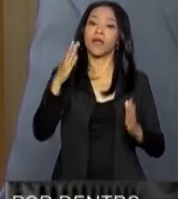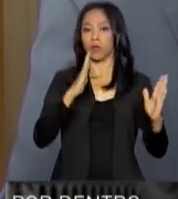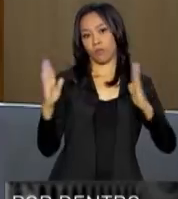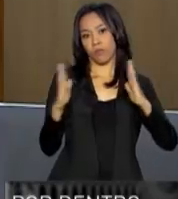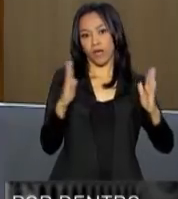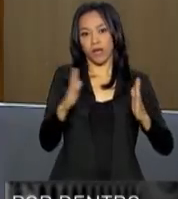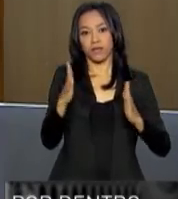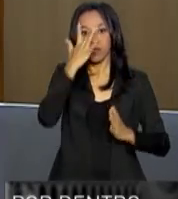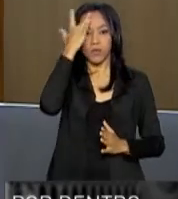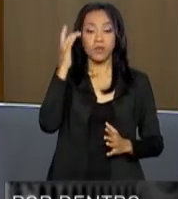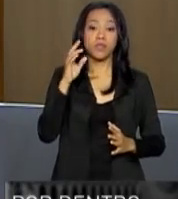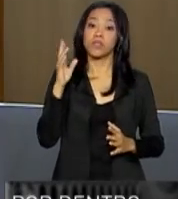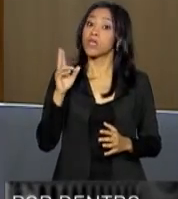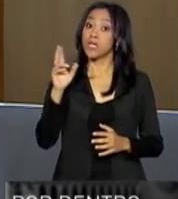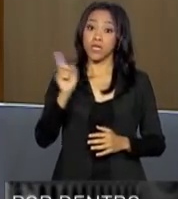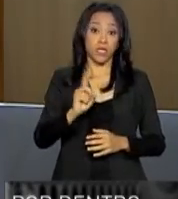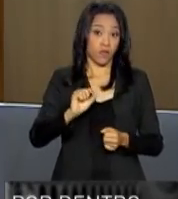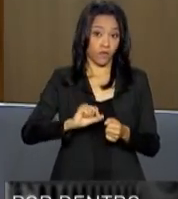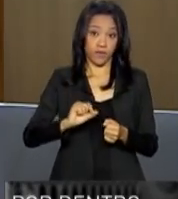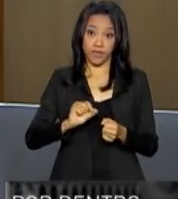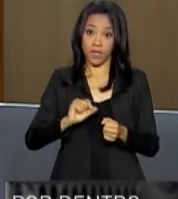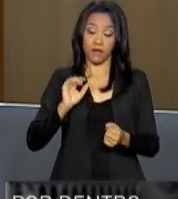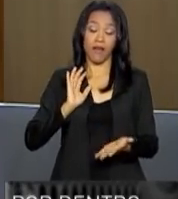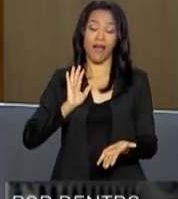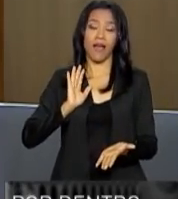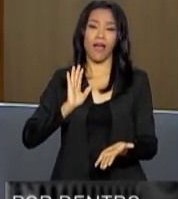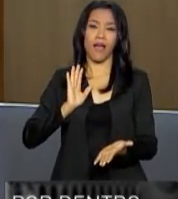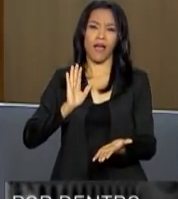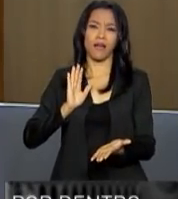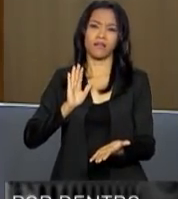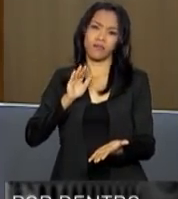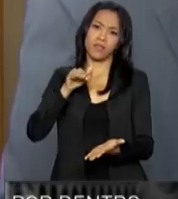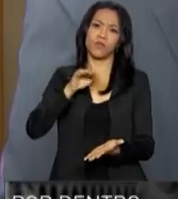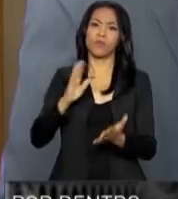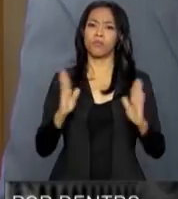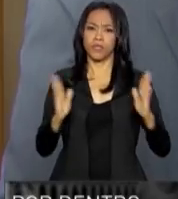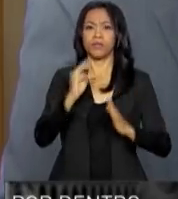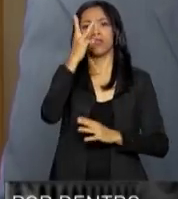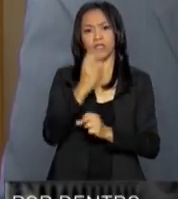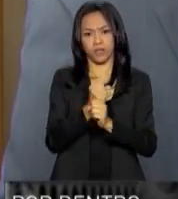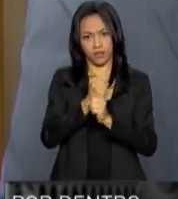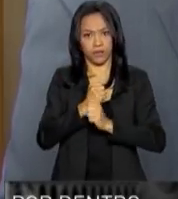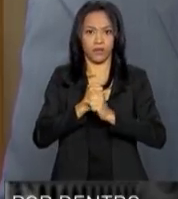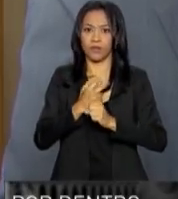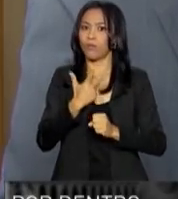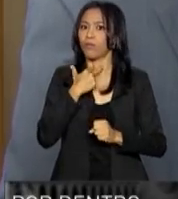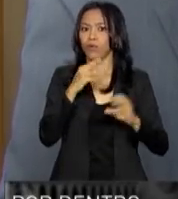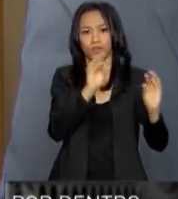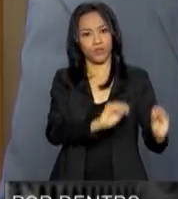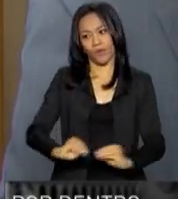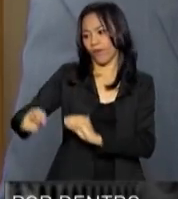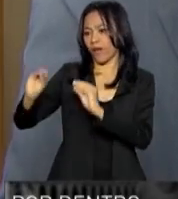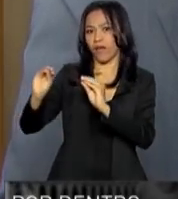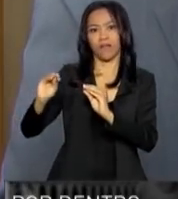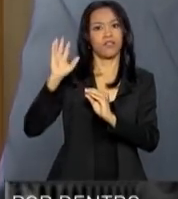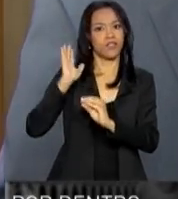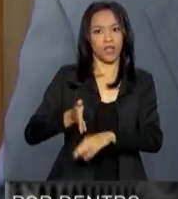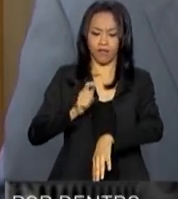que não fizeram o indivíduo até nesses últimos três anos que ele não tem como prorrogar mais já passou bastante